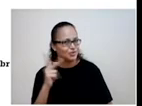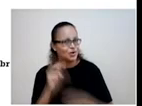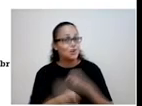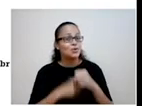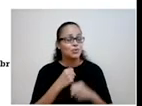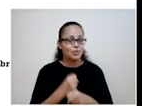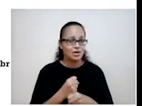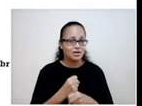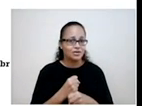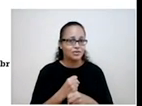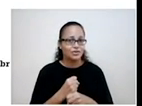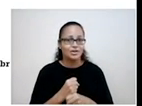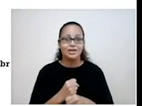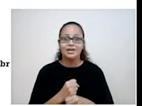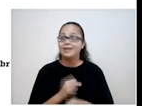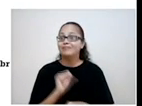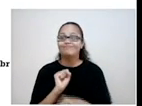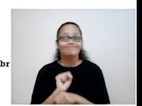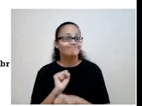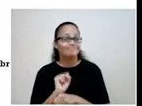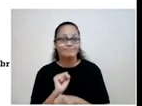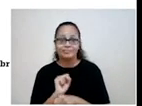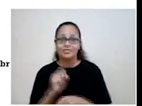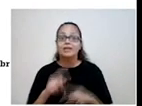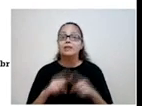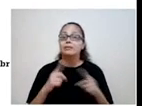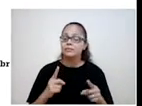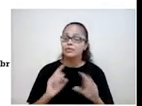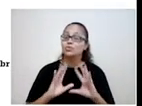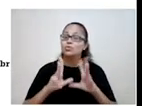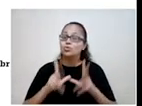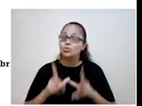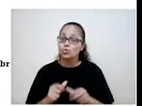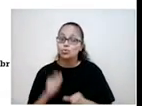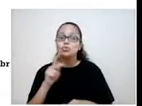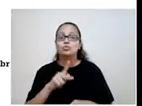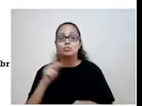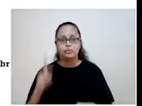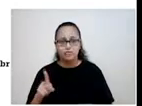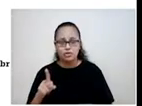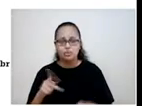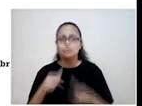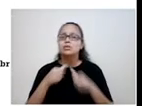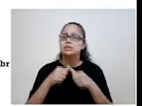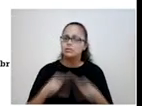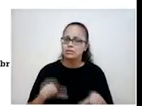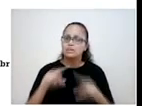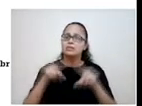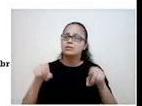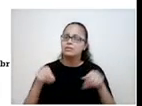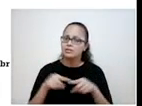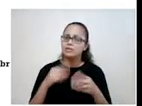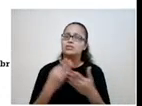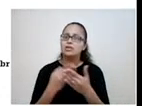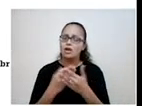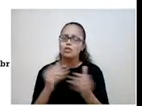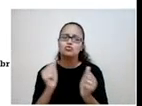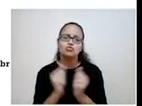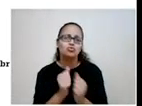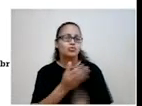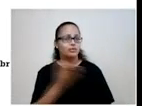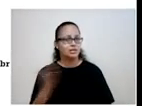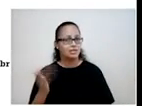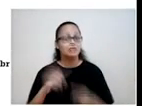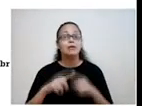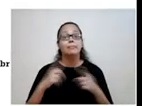foi como esperávamos, todos os professores gostariam de estar em sala de aula com vocês,